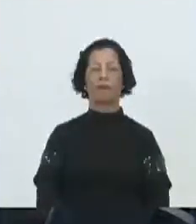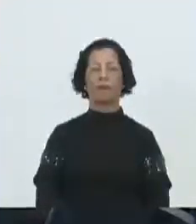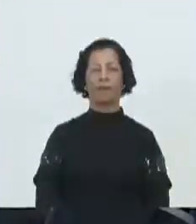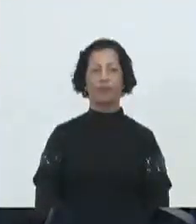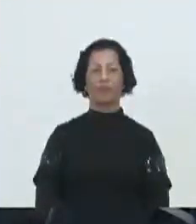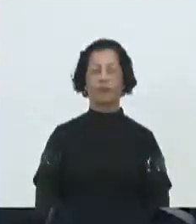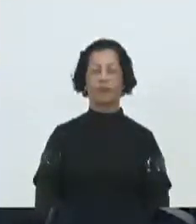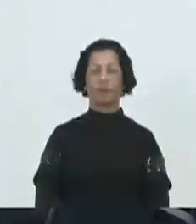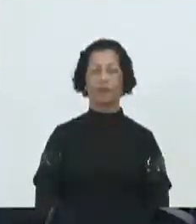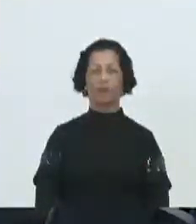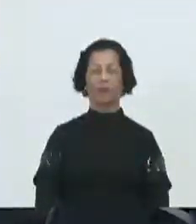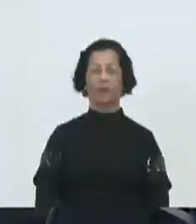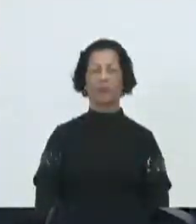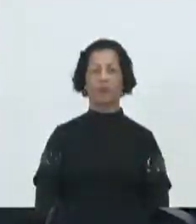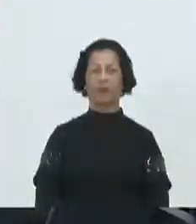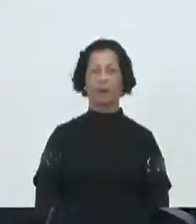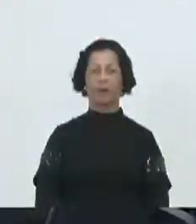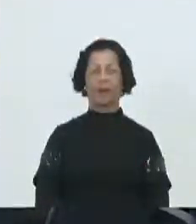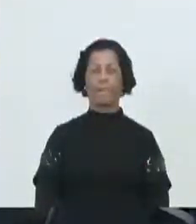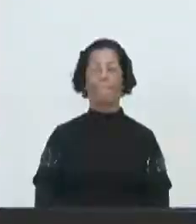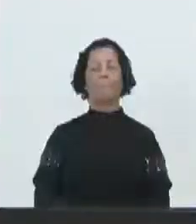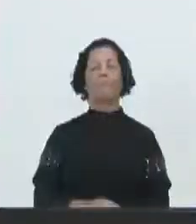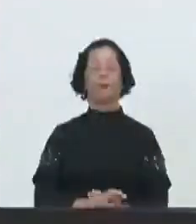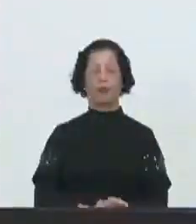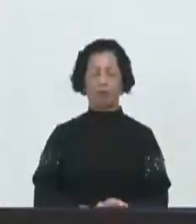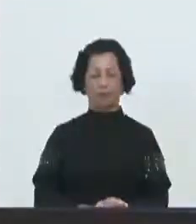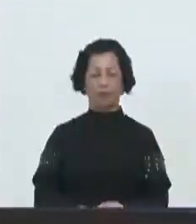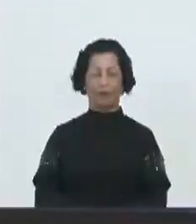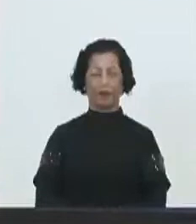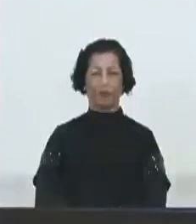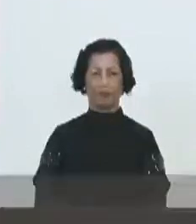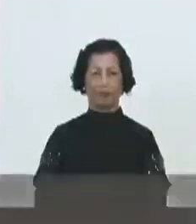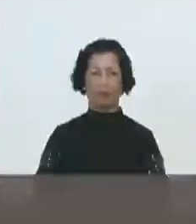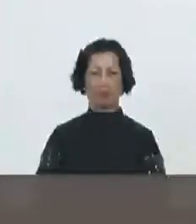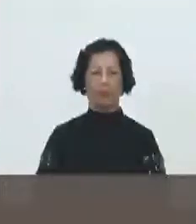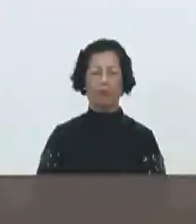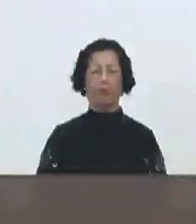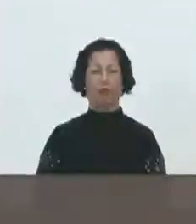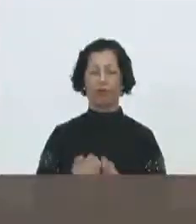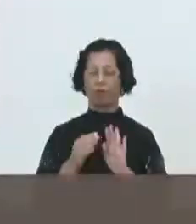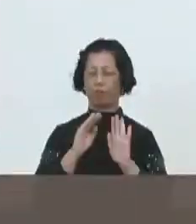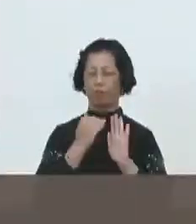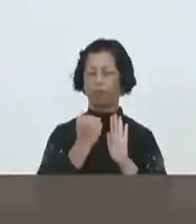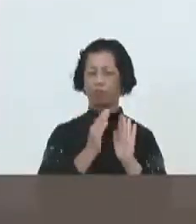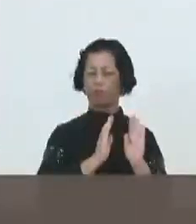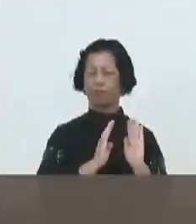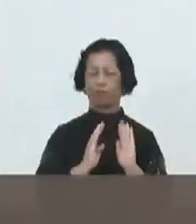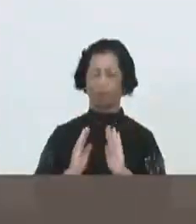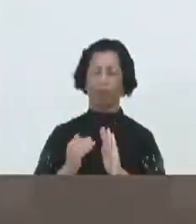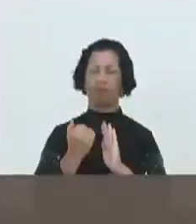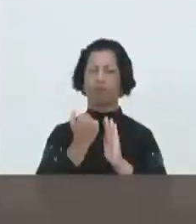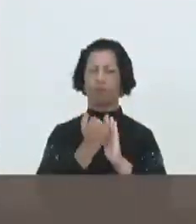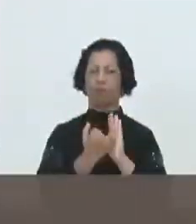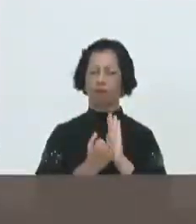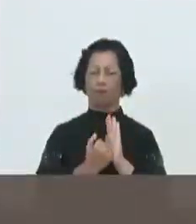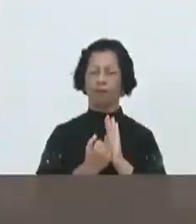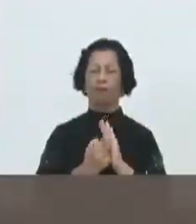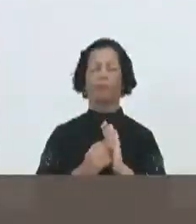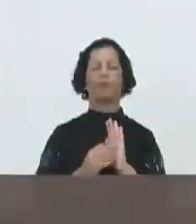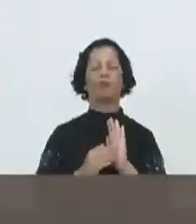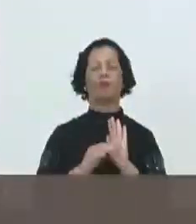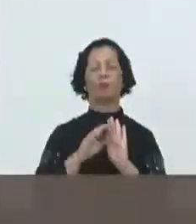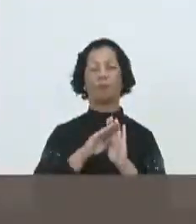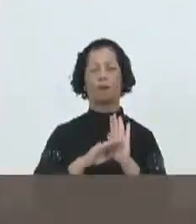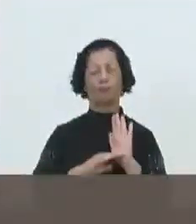Piet vamos lá vereadora eh Vamos por partes muitos pontos mas vamos em